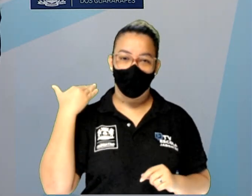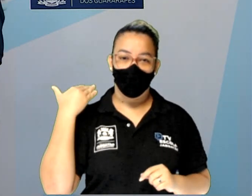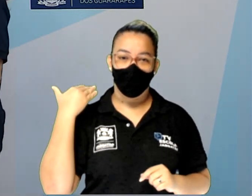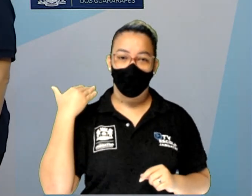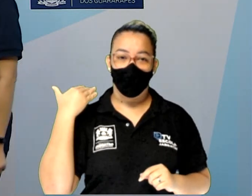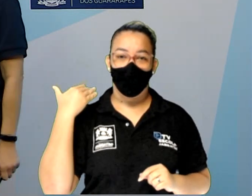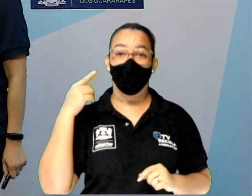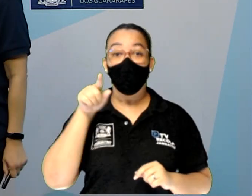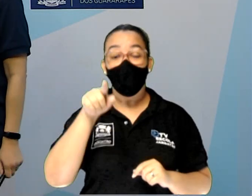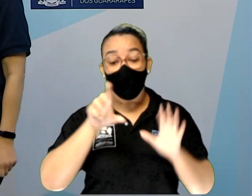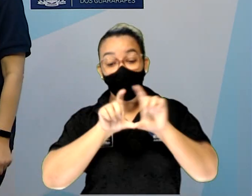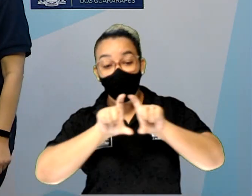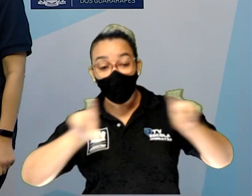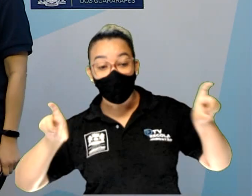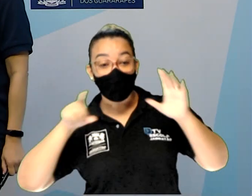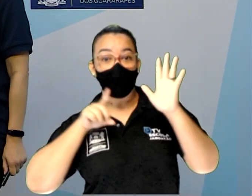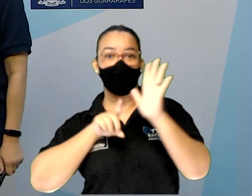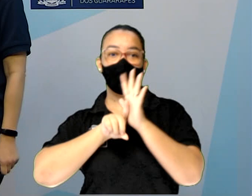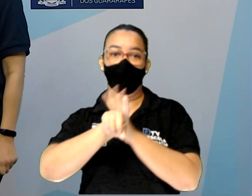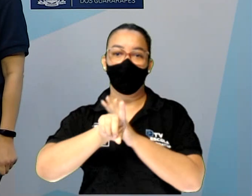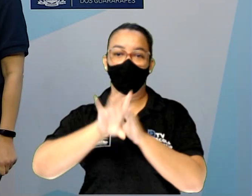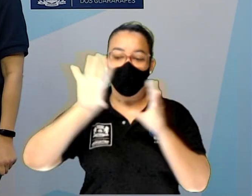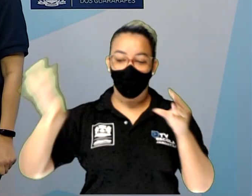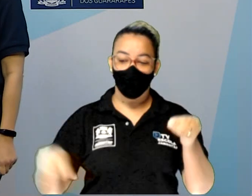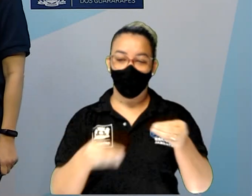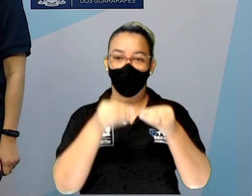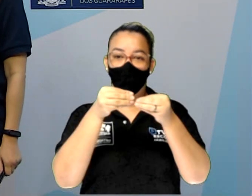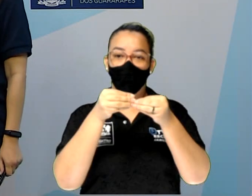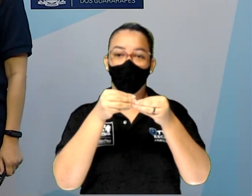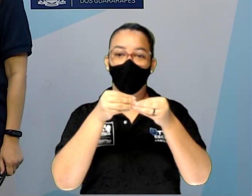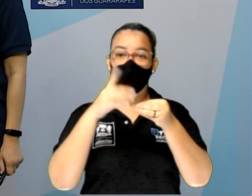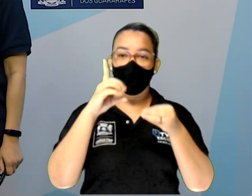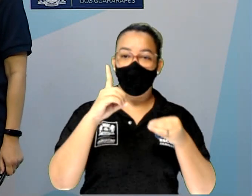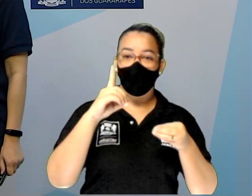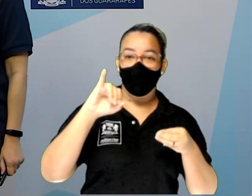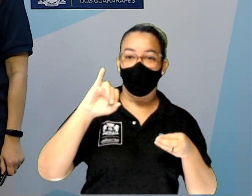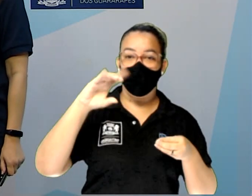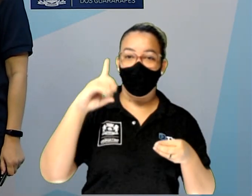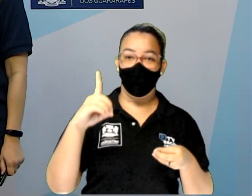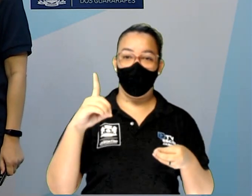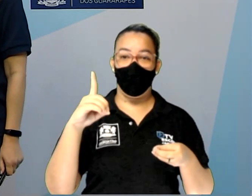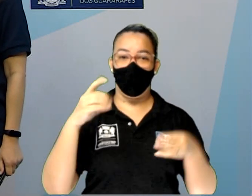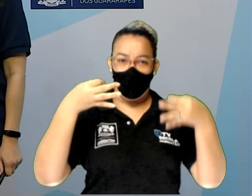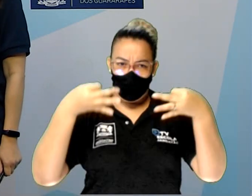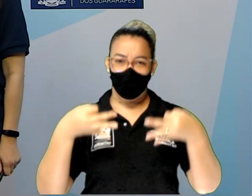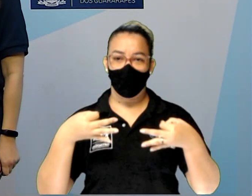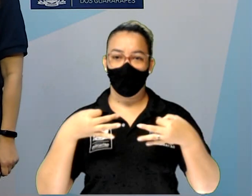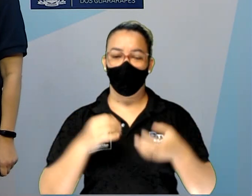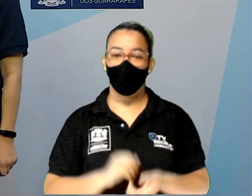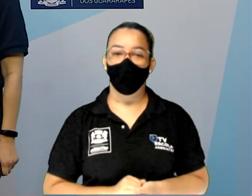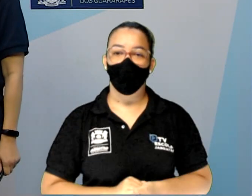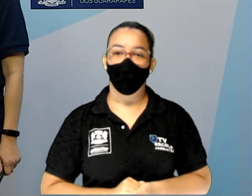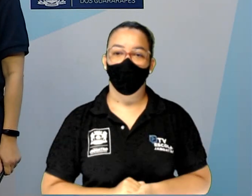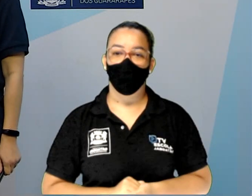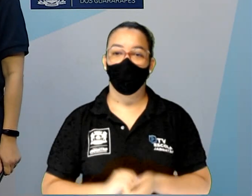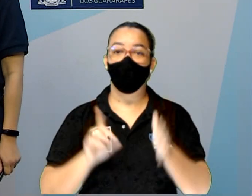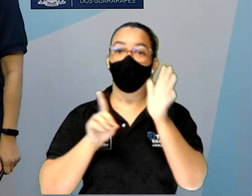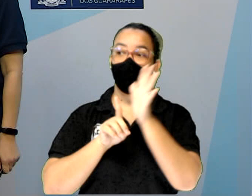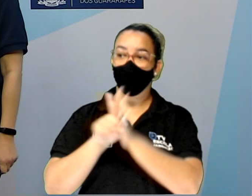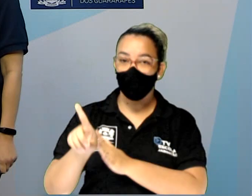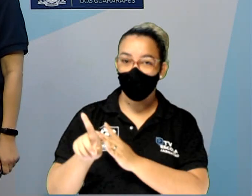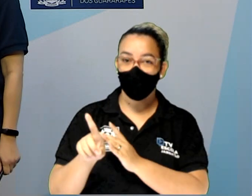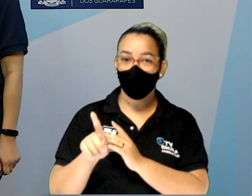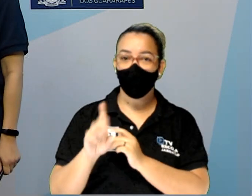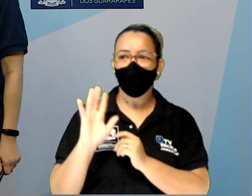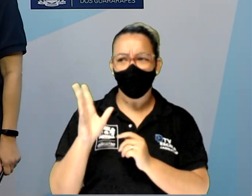uma pergunta, a gente vai colocar o did no começo da frase, certo? Então, quando for uma pergunta, a gente